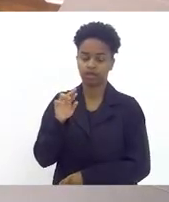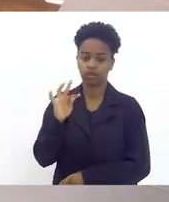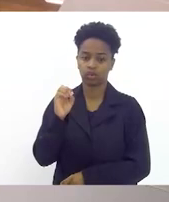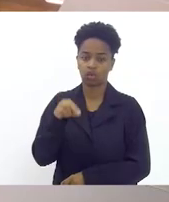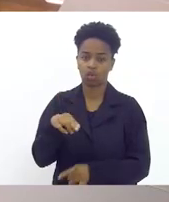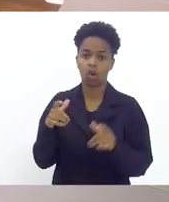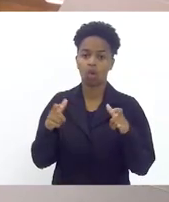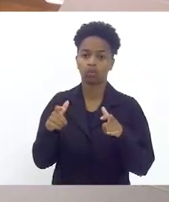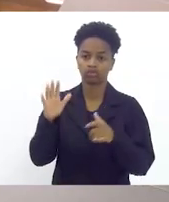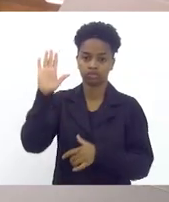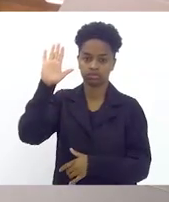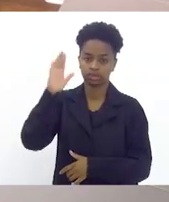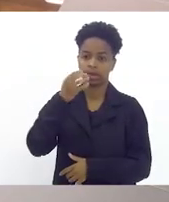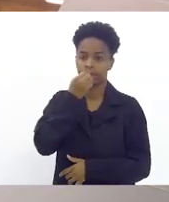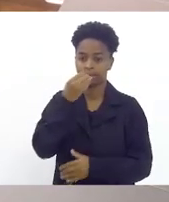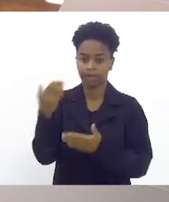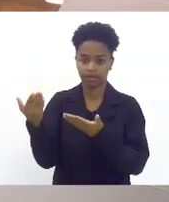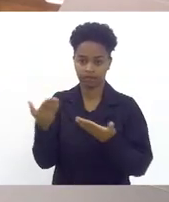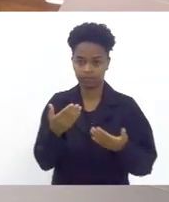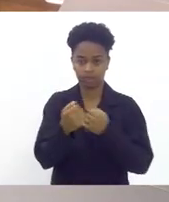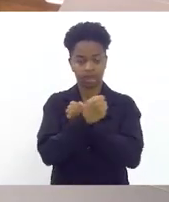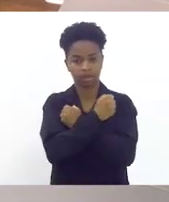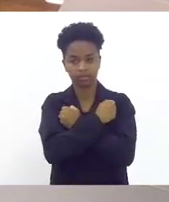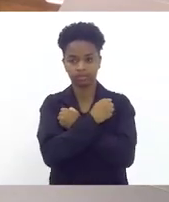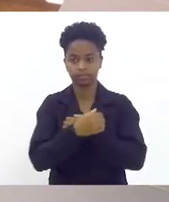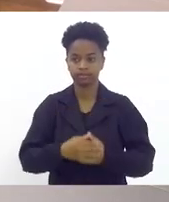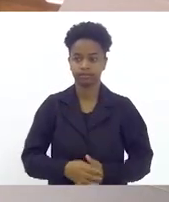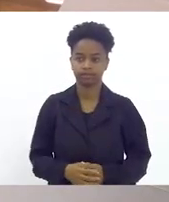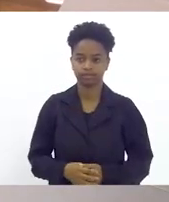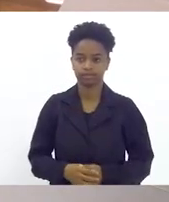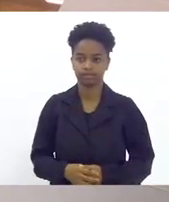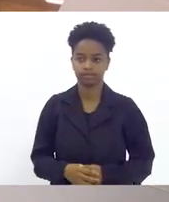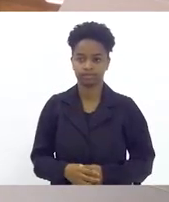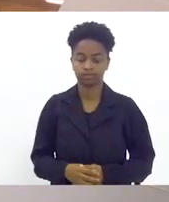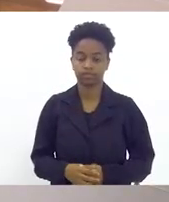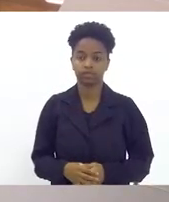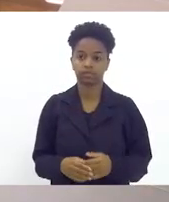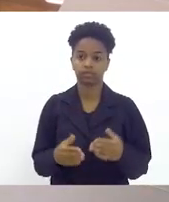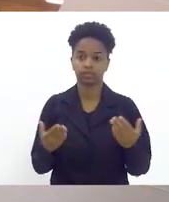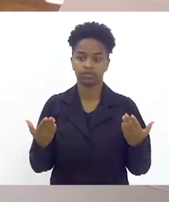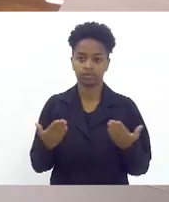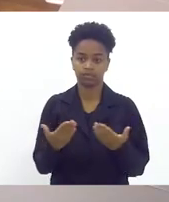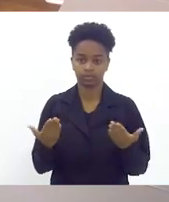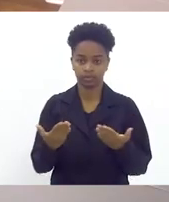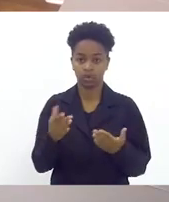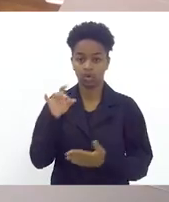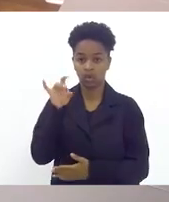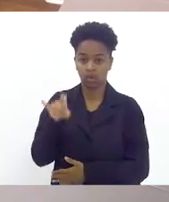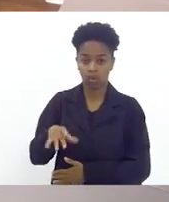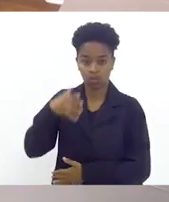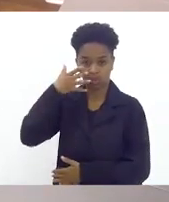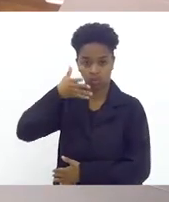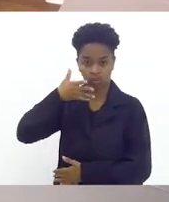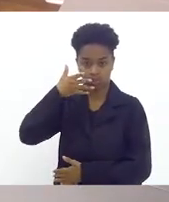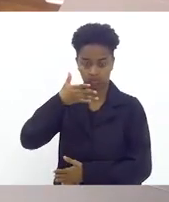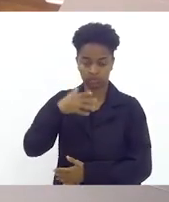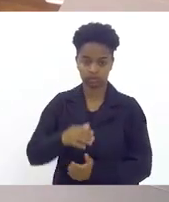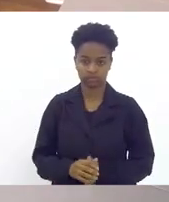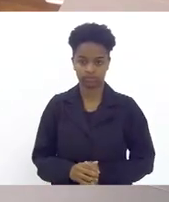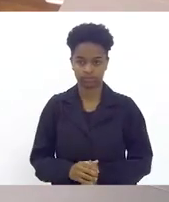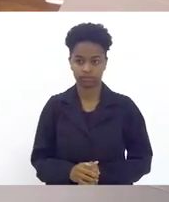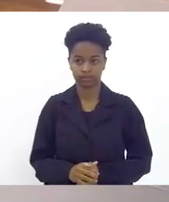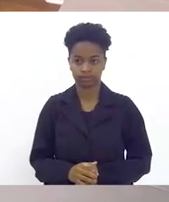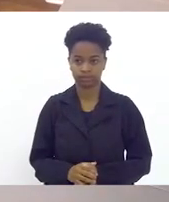na frente bem vindo um abraço aí na Érica bem Vamos então passar para a última intervenção da mesa